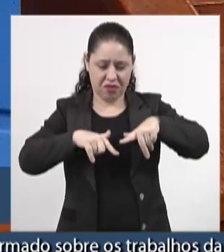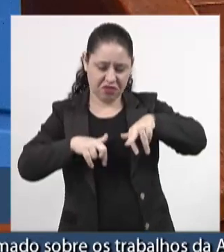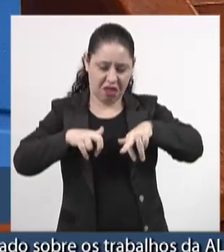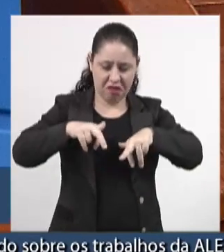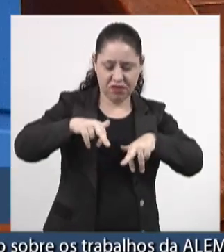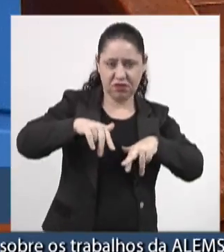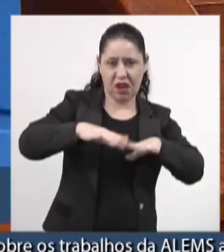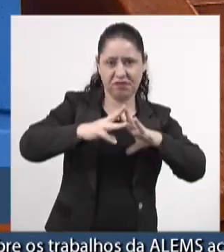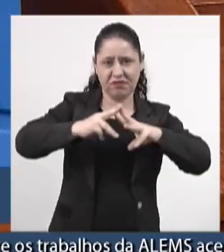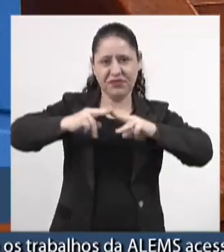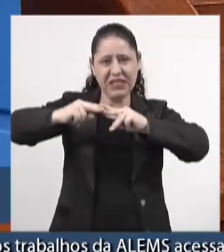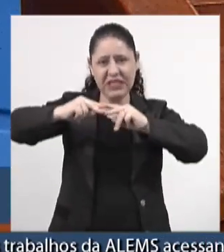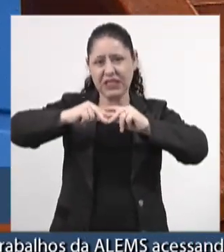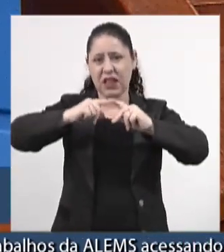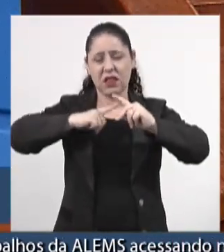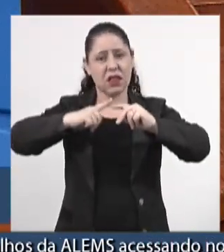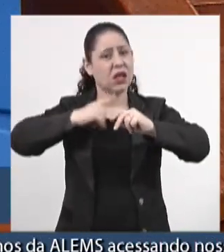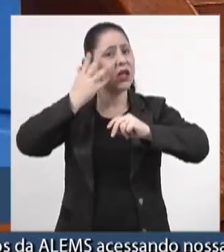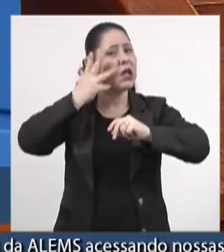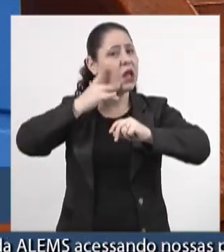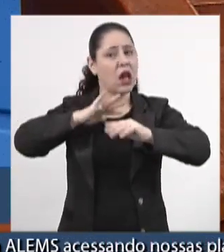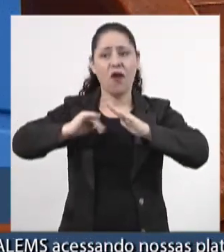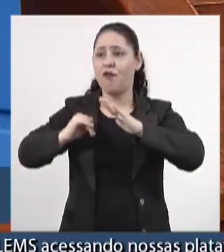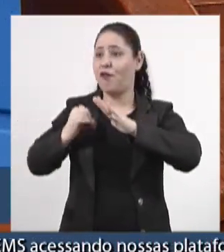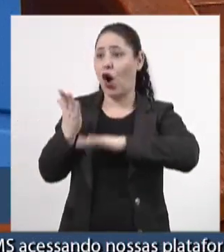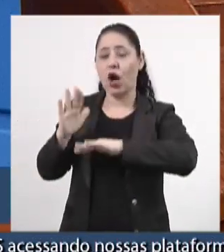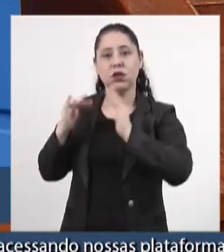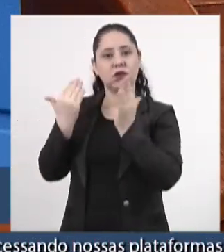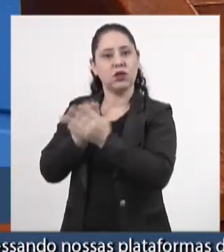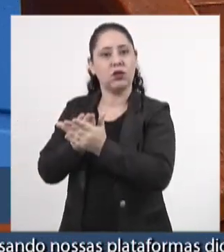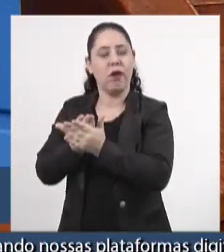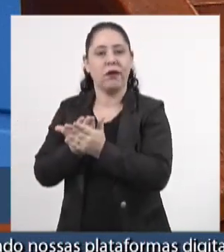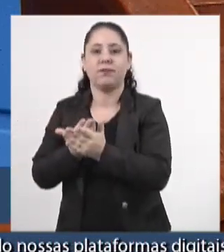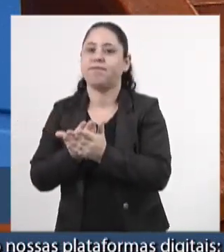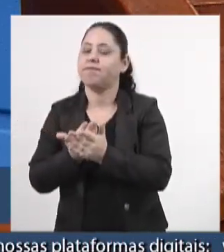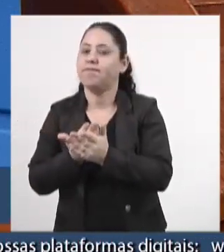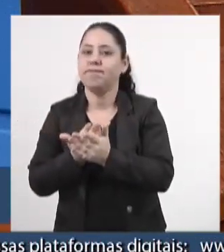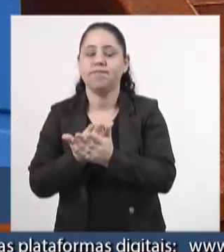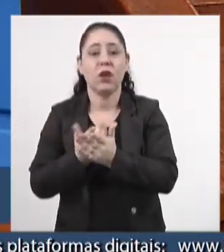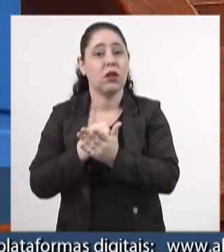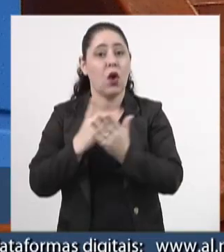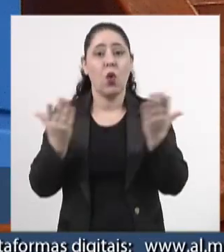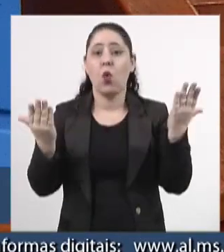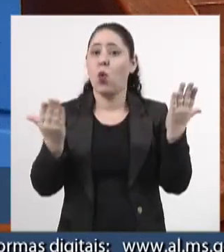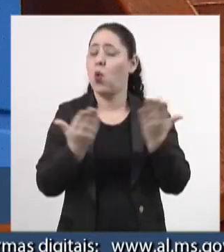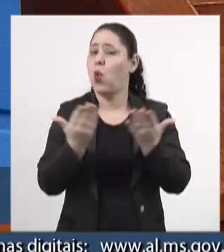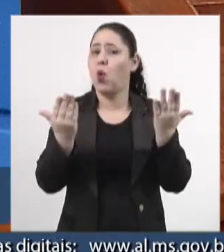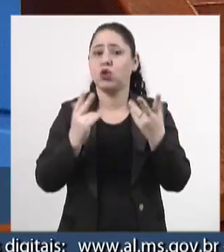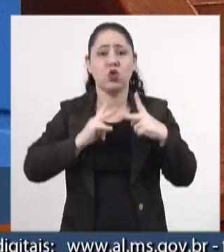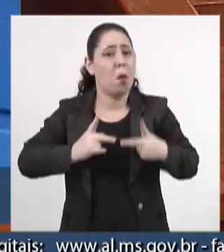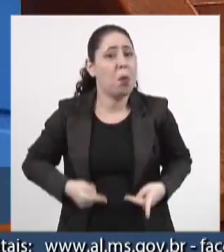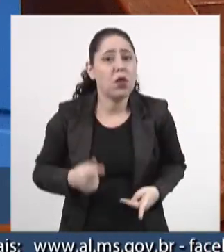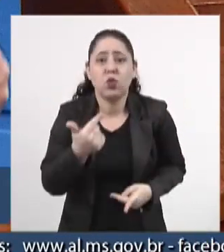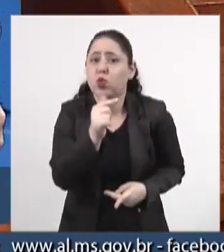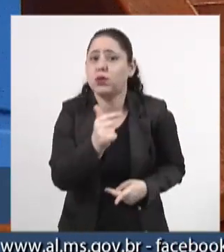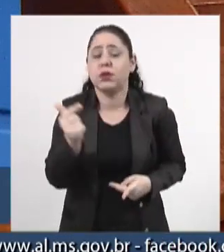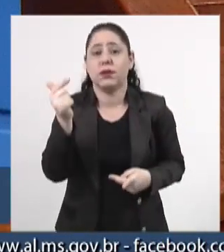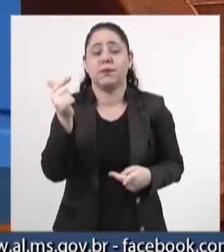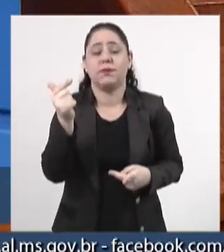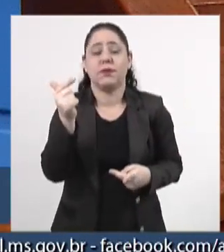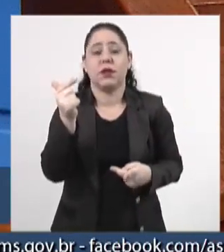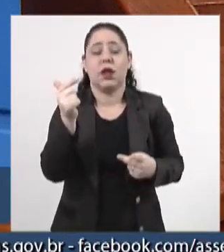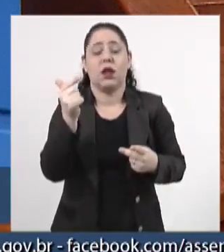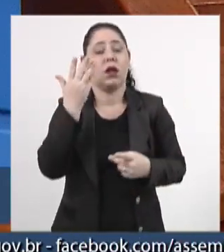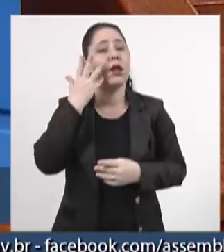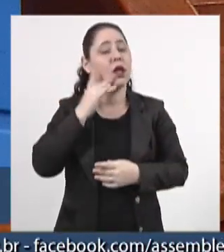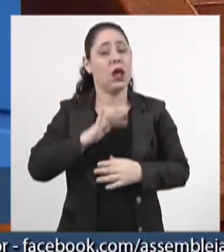lama. Lá nós temos crianças que estão fora da sala de aula. O que existe ali hoje é desumano. Crianças fora da